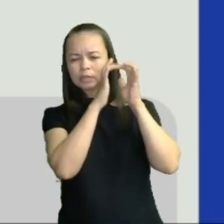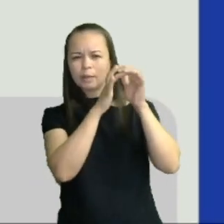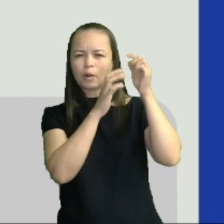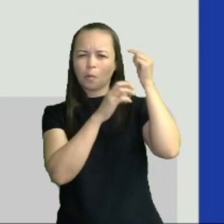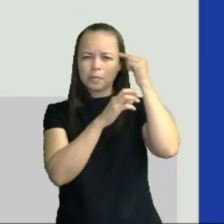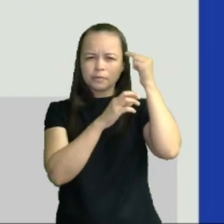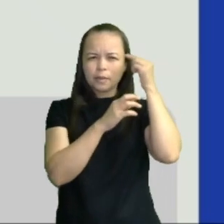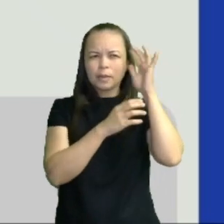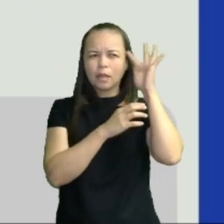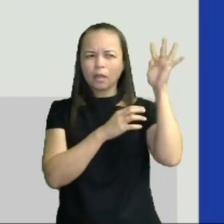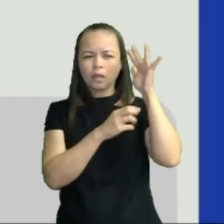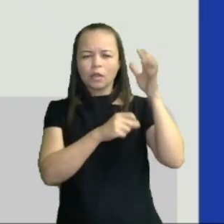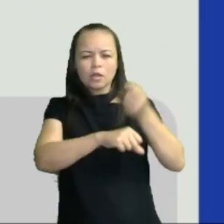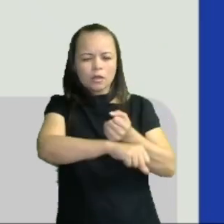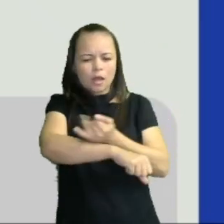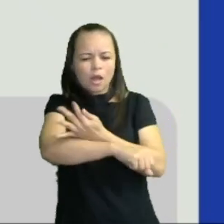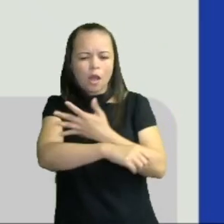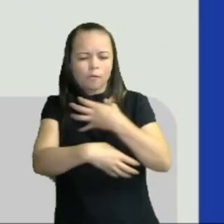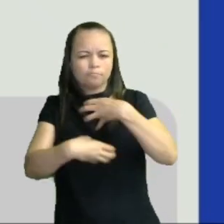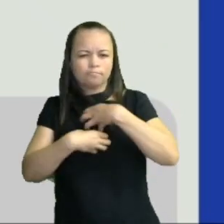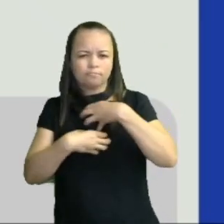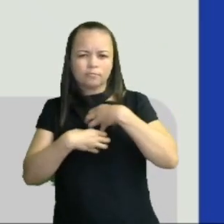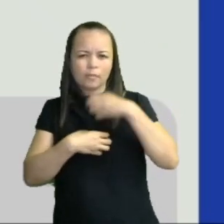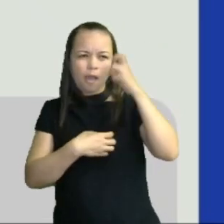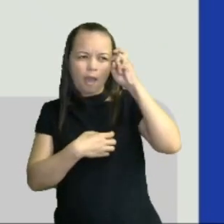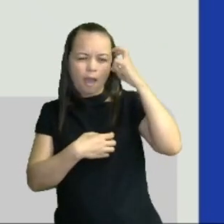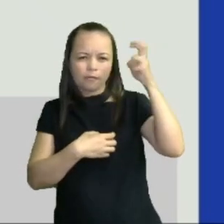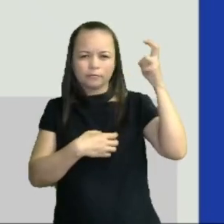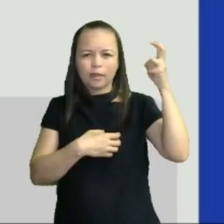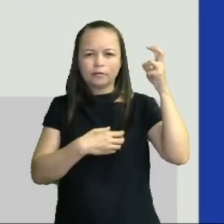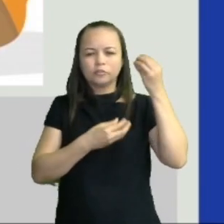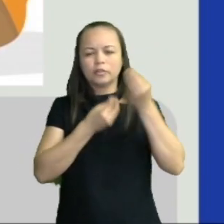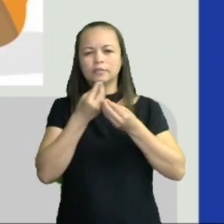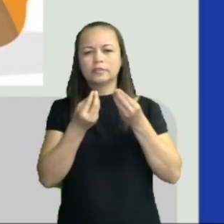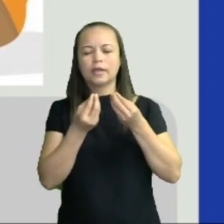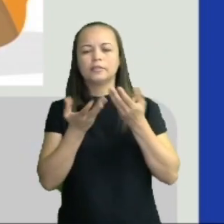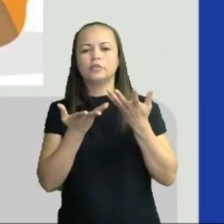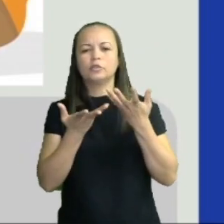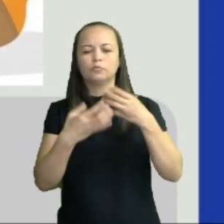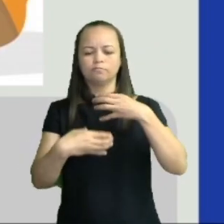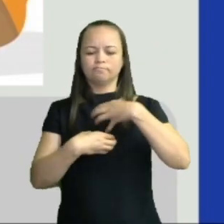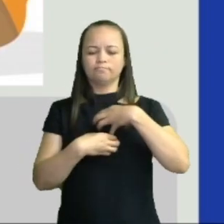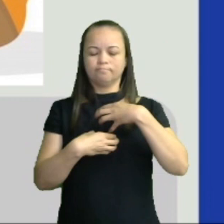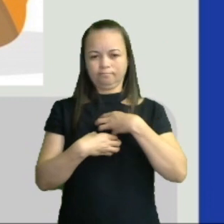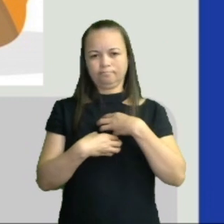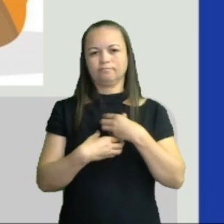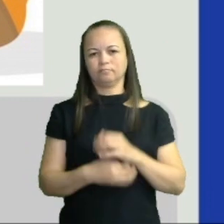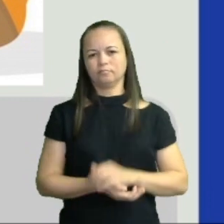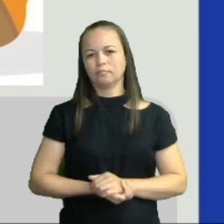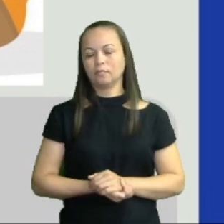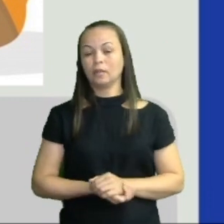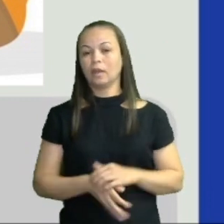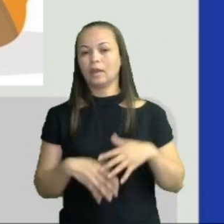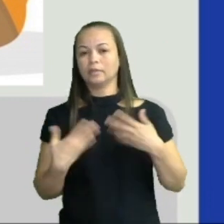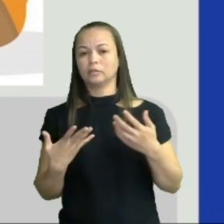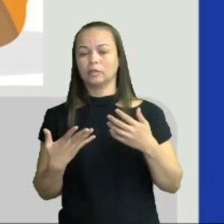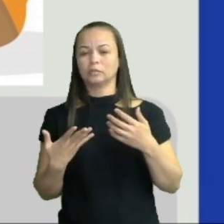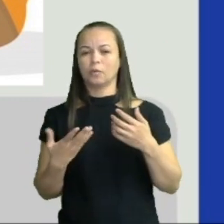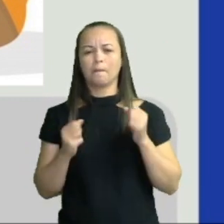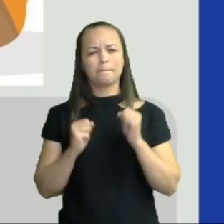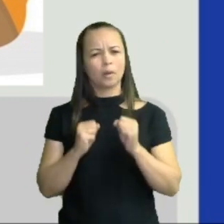as ações, as emoções, a inteligência e os sentidos, tá? No entanto, às vezes, nós